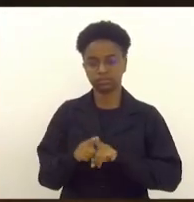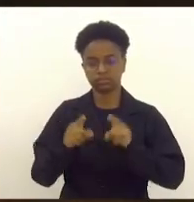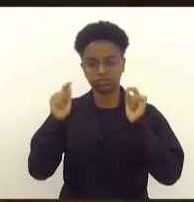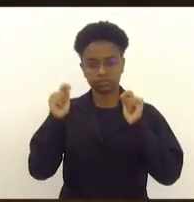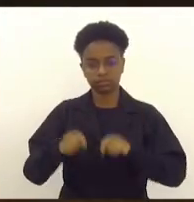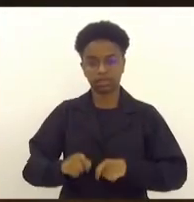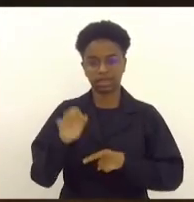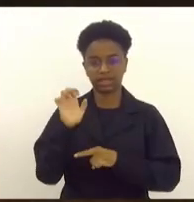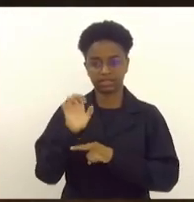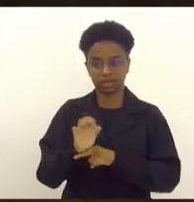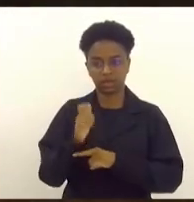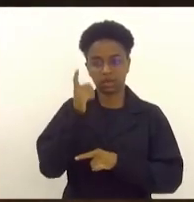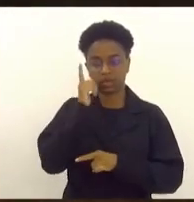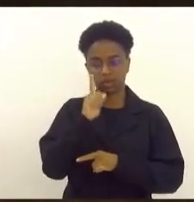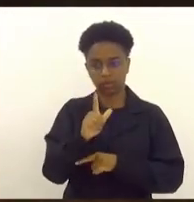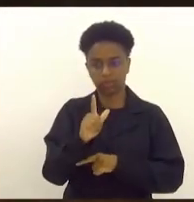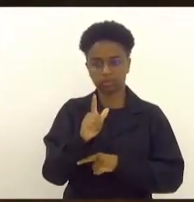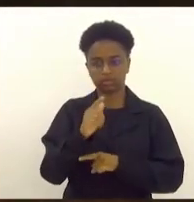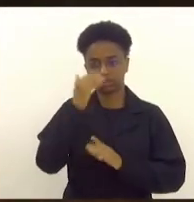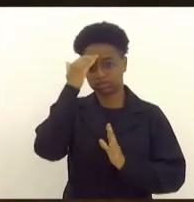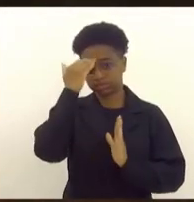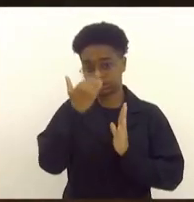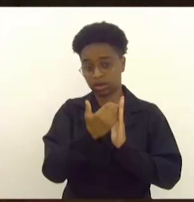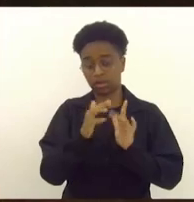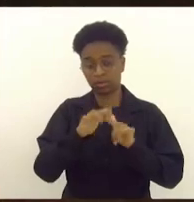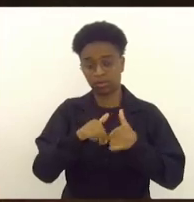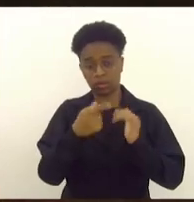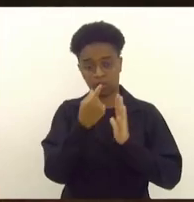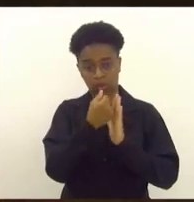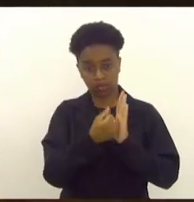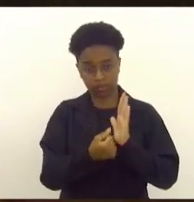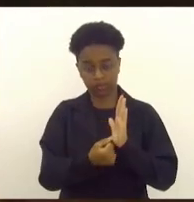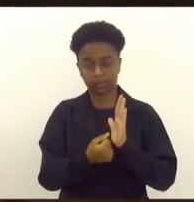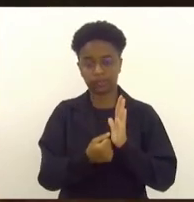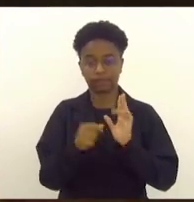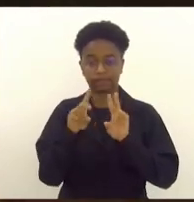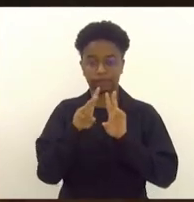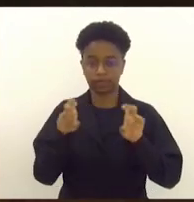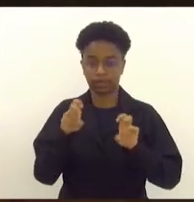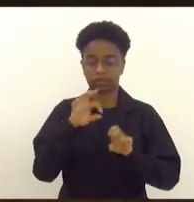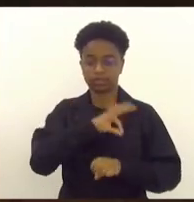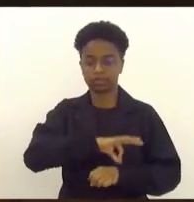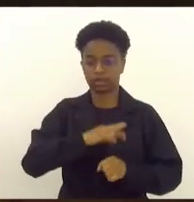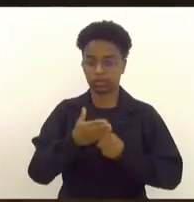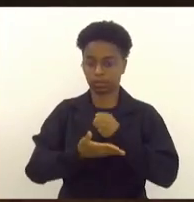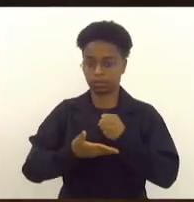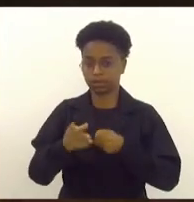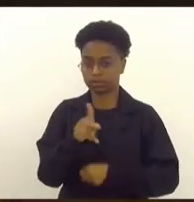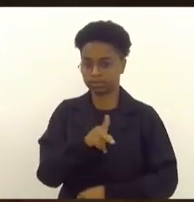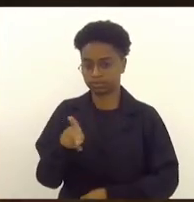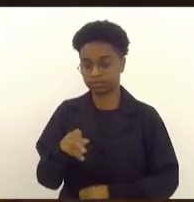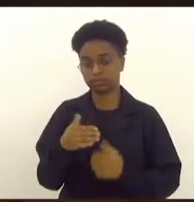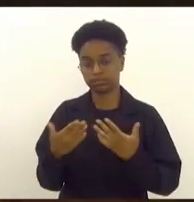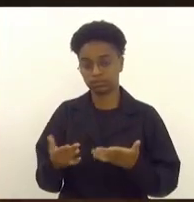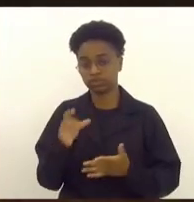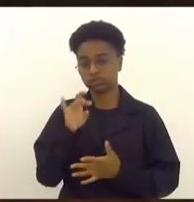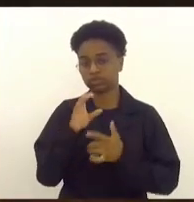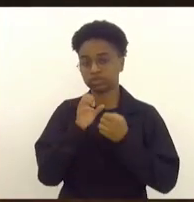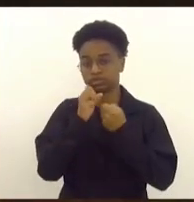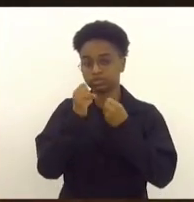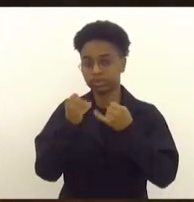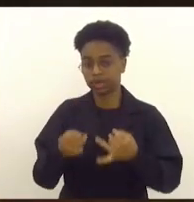ao estado de cumprir orçamentariamente a questão do piso salarial de professores então só para deixar claro